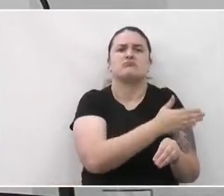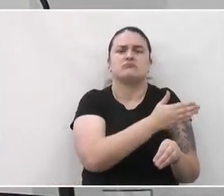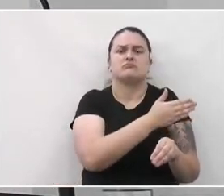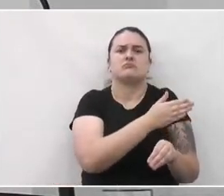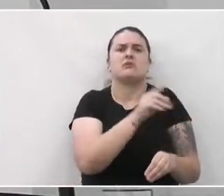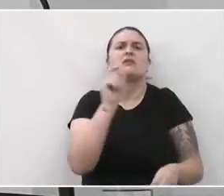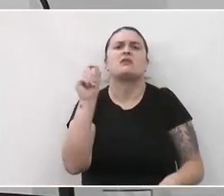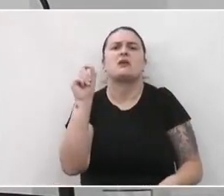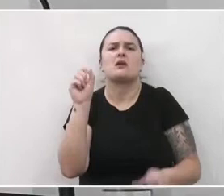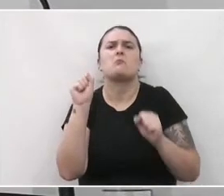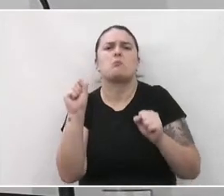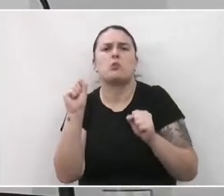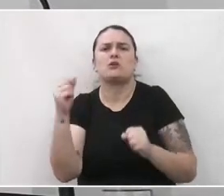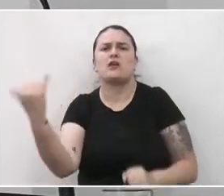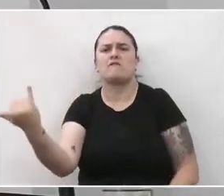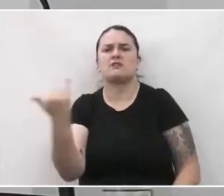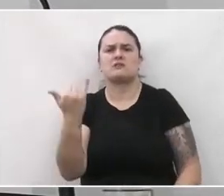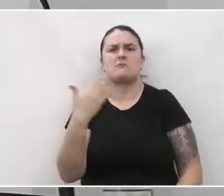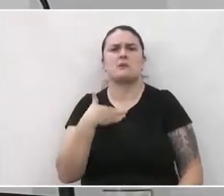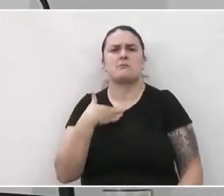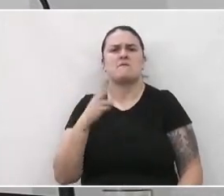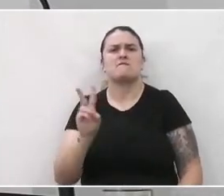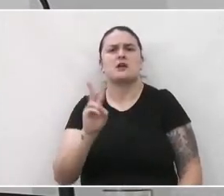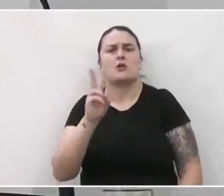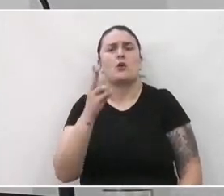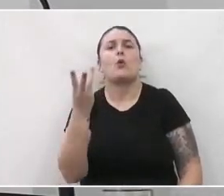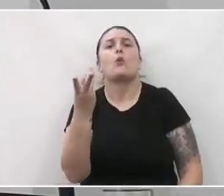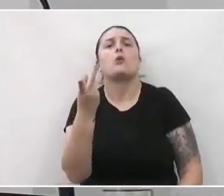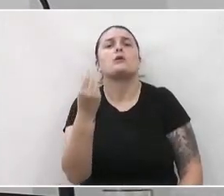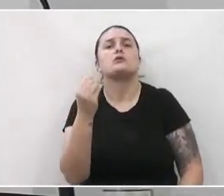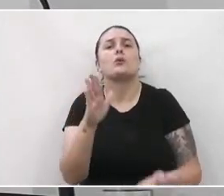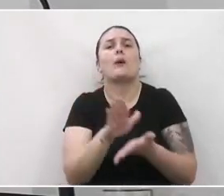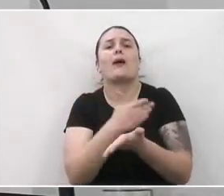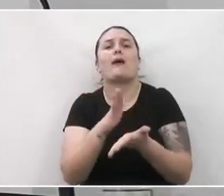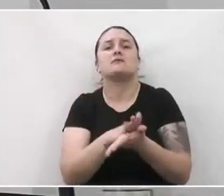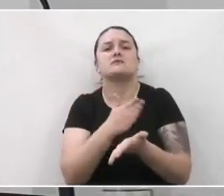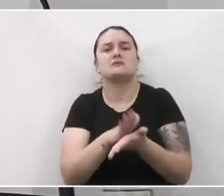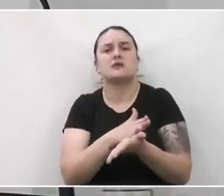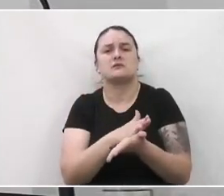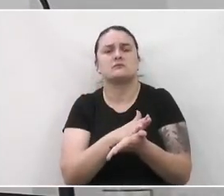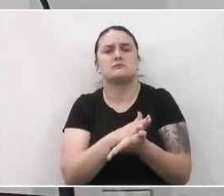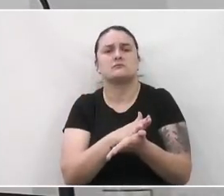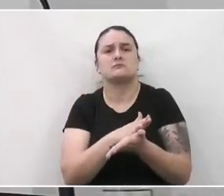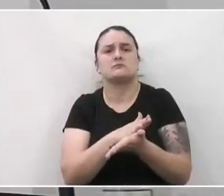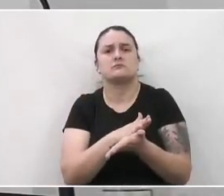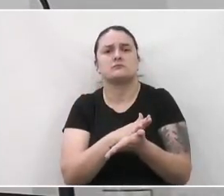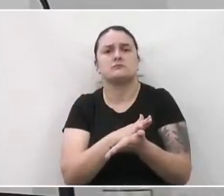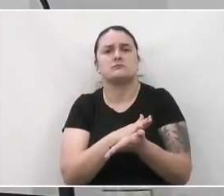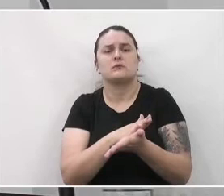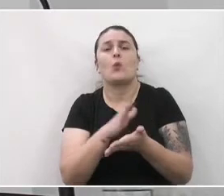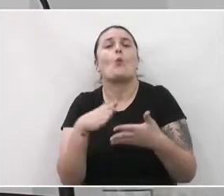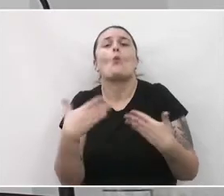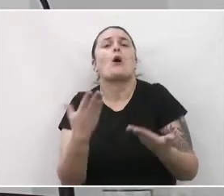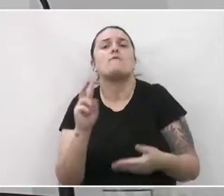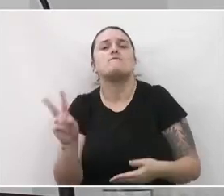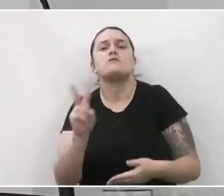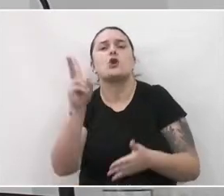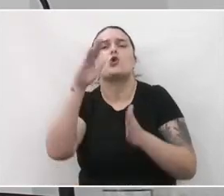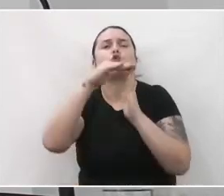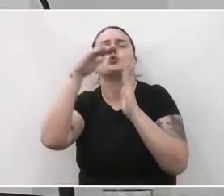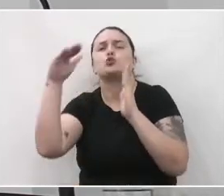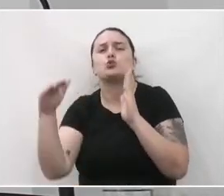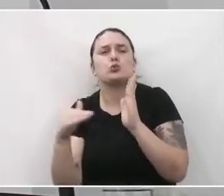Alguém poderia me passar esse valor? Quanto que nós gastaríamos? Qual seria o valor